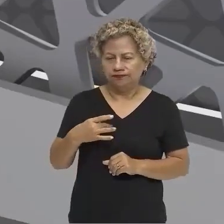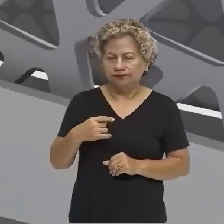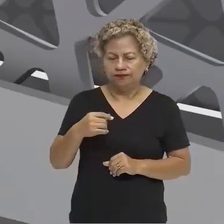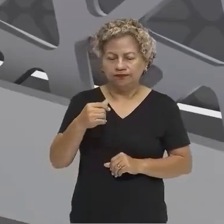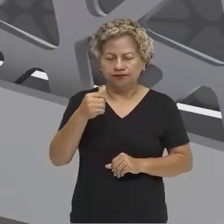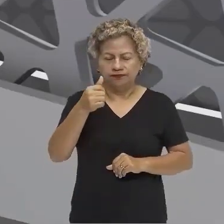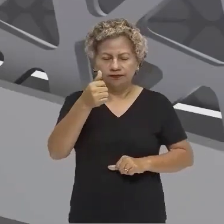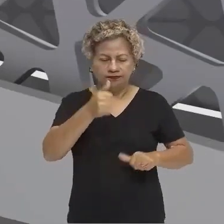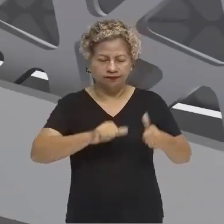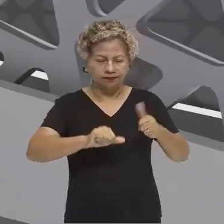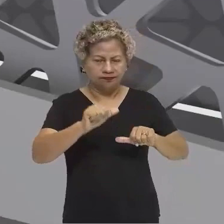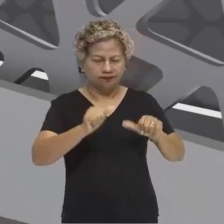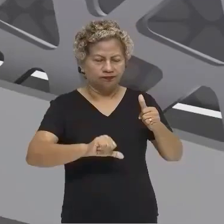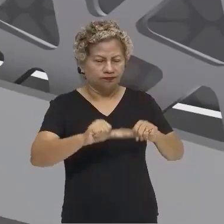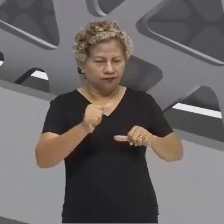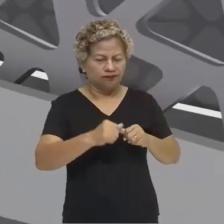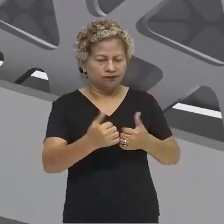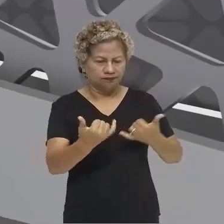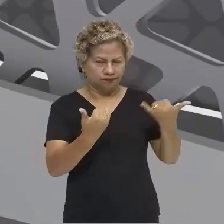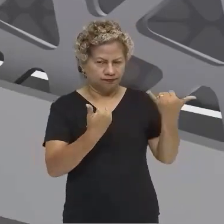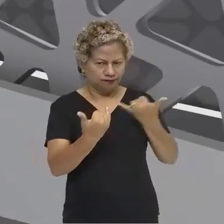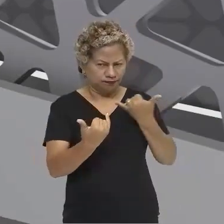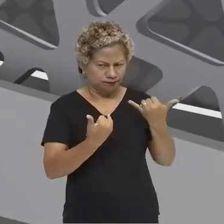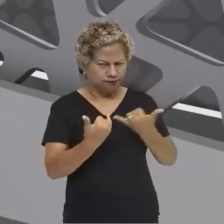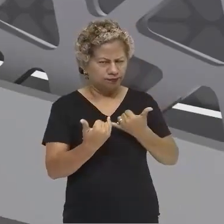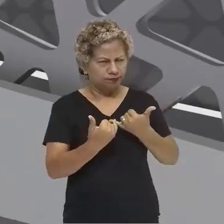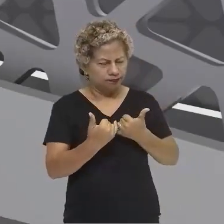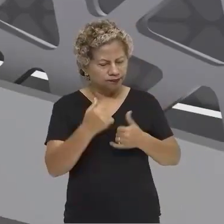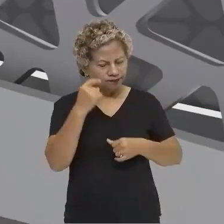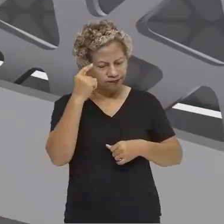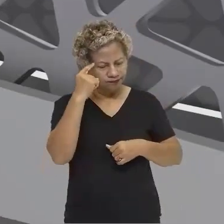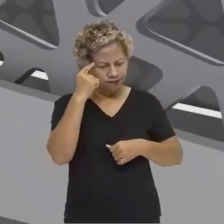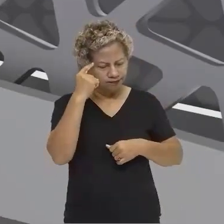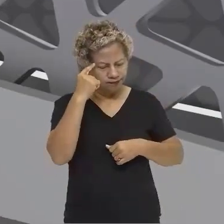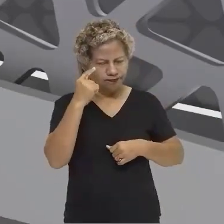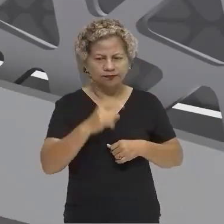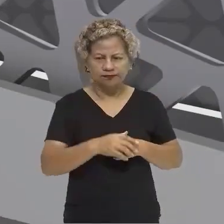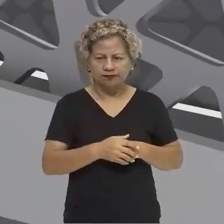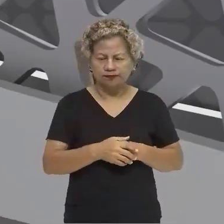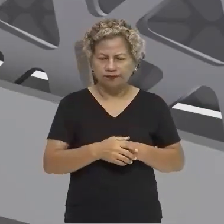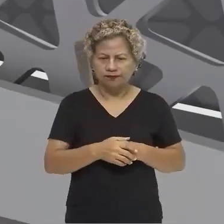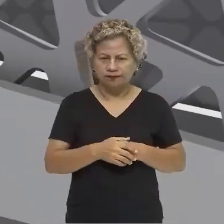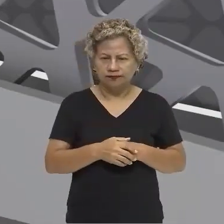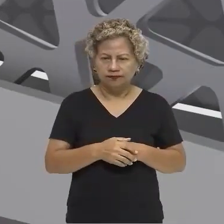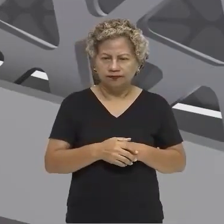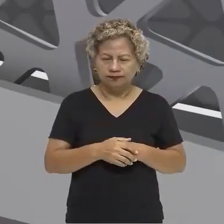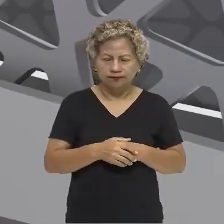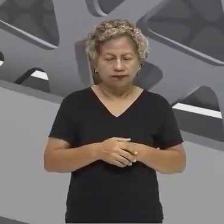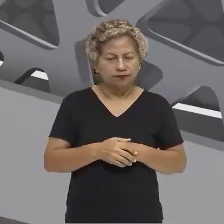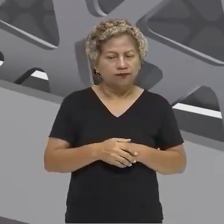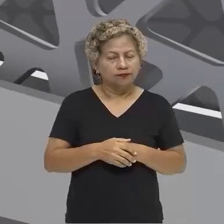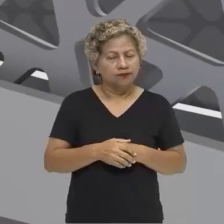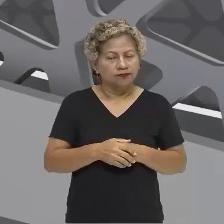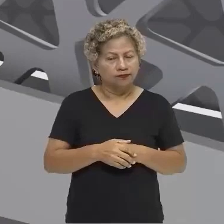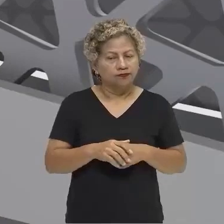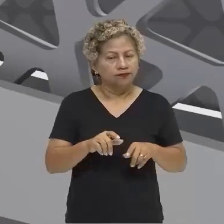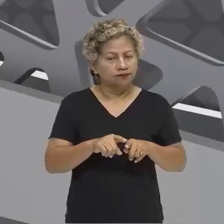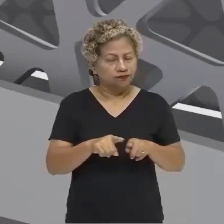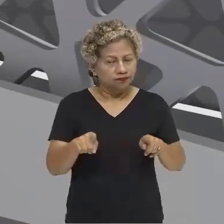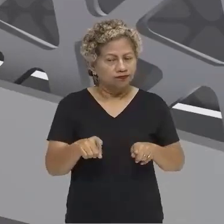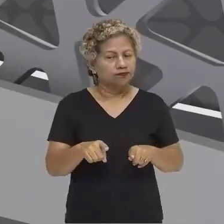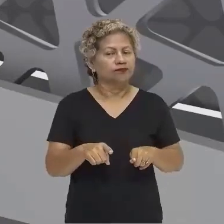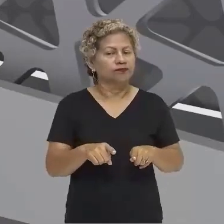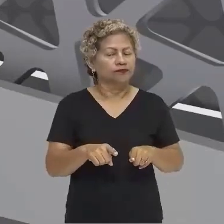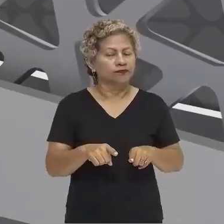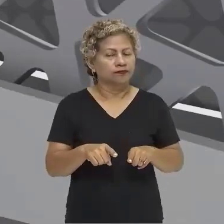outros, quando nos falam as coisas, nós temos que levar, que nós já vimos durante a nossa aula, para o lado construtivo. Tá? Então,